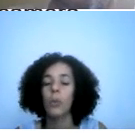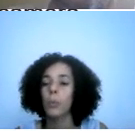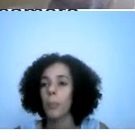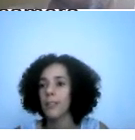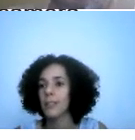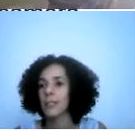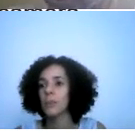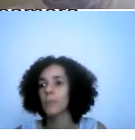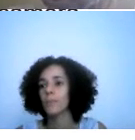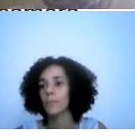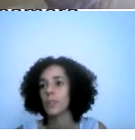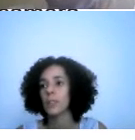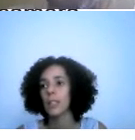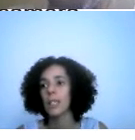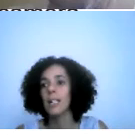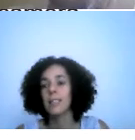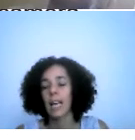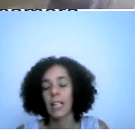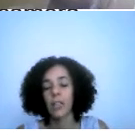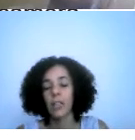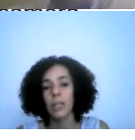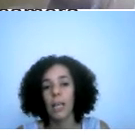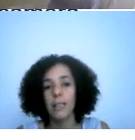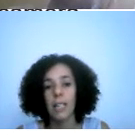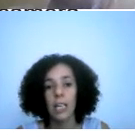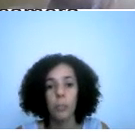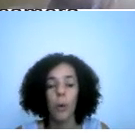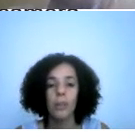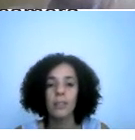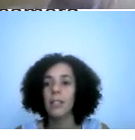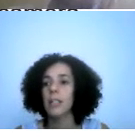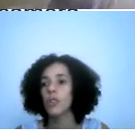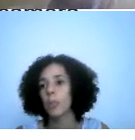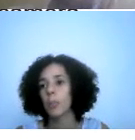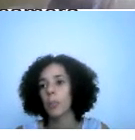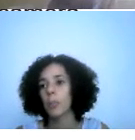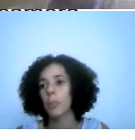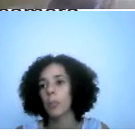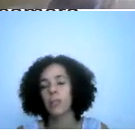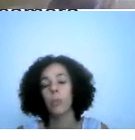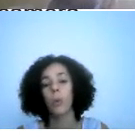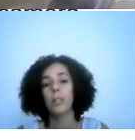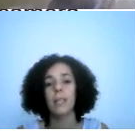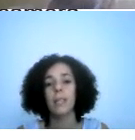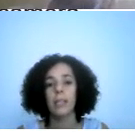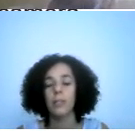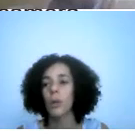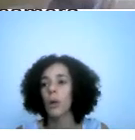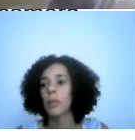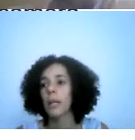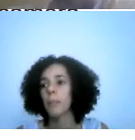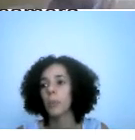nem um grupo parecido, se elas podem ser dispersas, no caso de plantas, ou